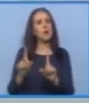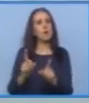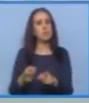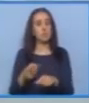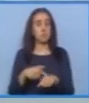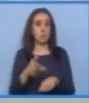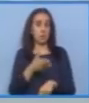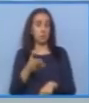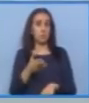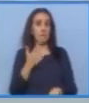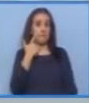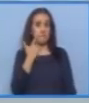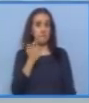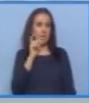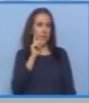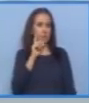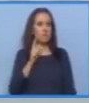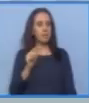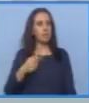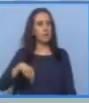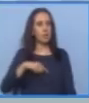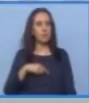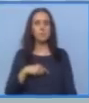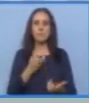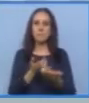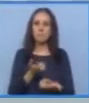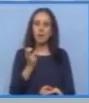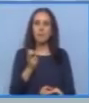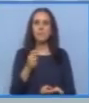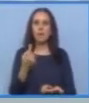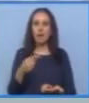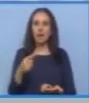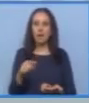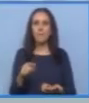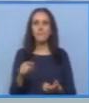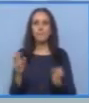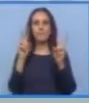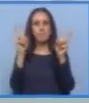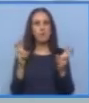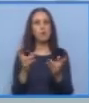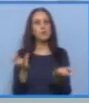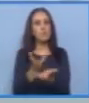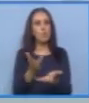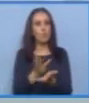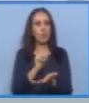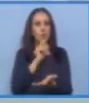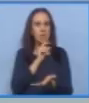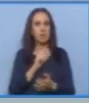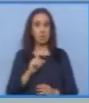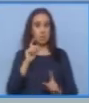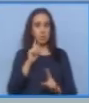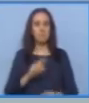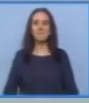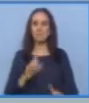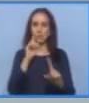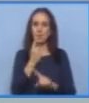altura que é importante também sermos capazes de sublinhar os pontos em que nós convivemos. Né? E a música é um desses